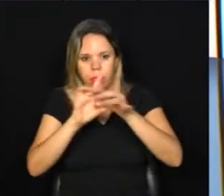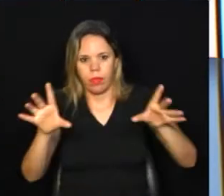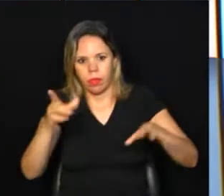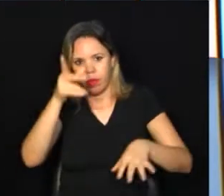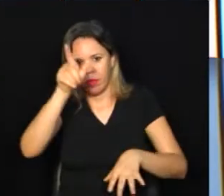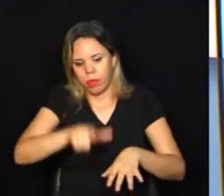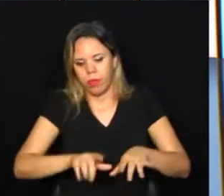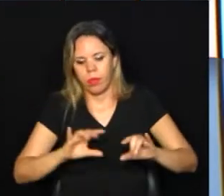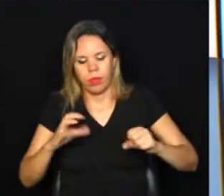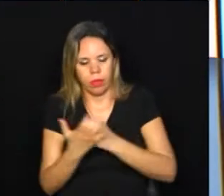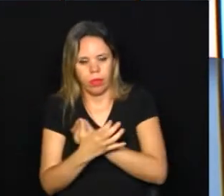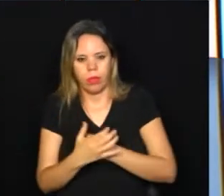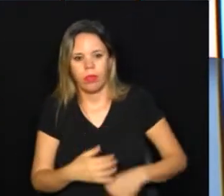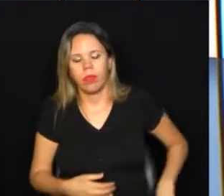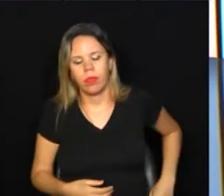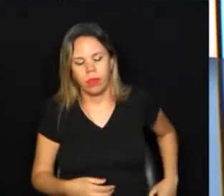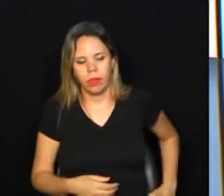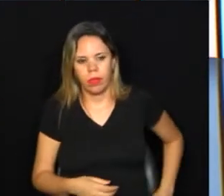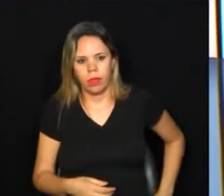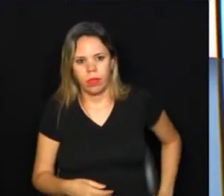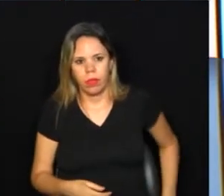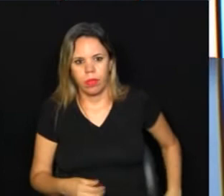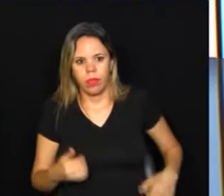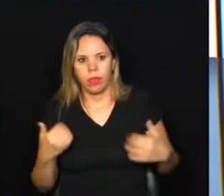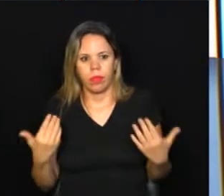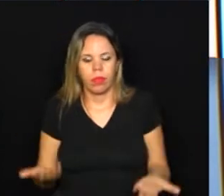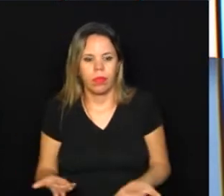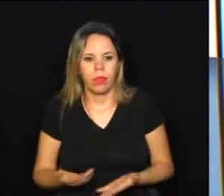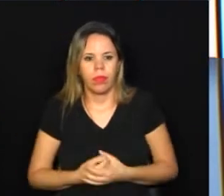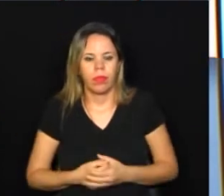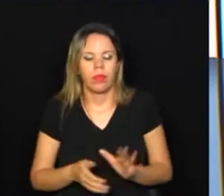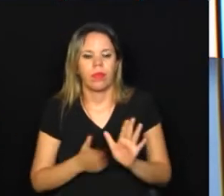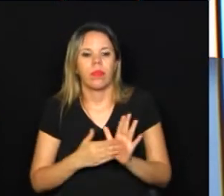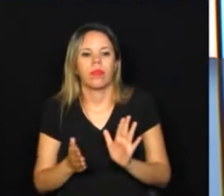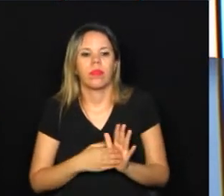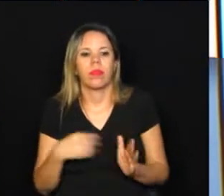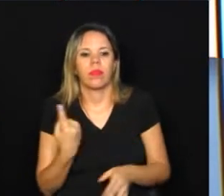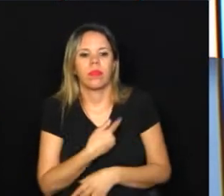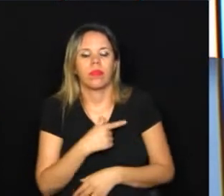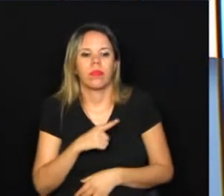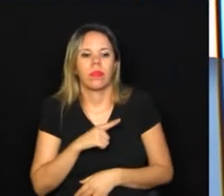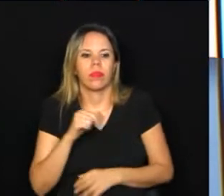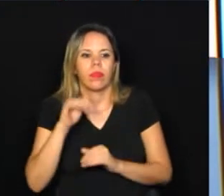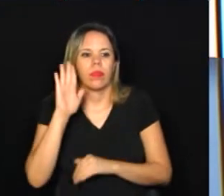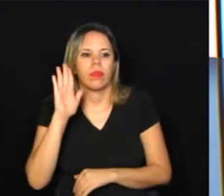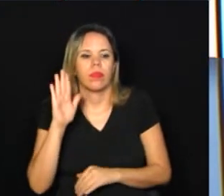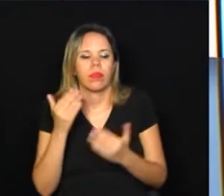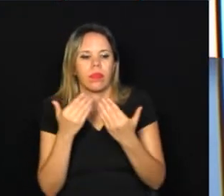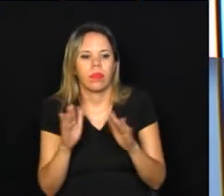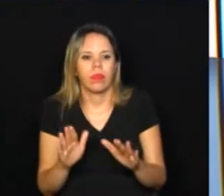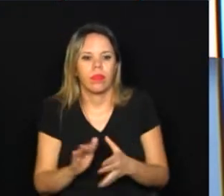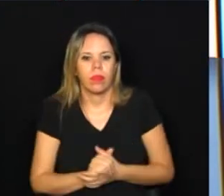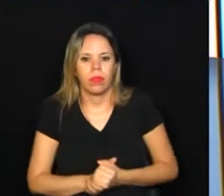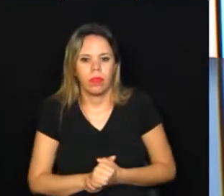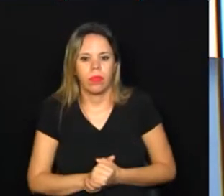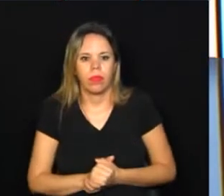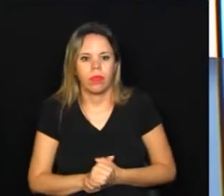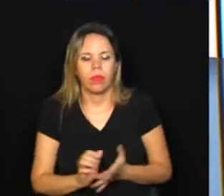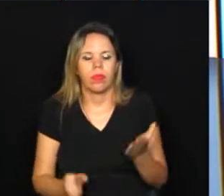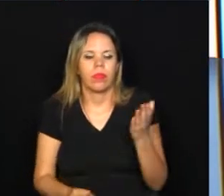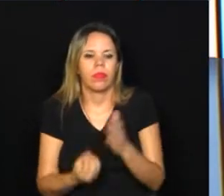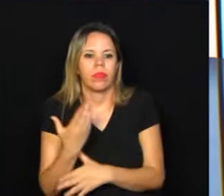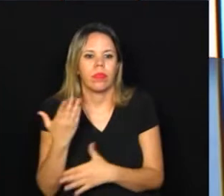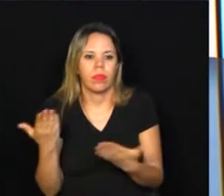pacientes da Covid-19. Então, e a proposta é que a gente tenha mais ainda uma abertura que